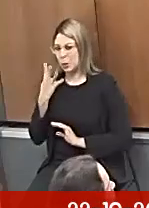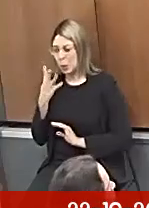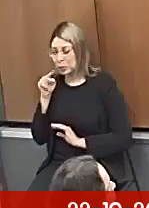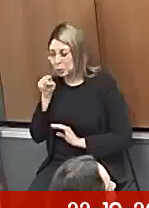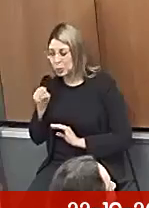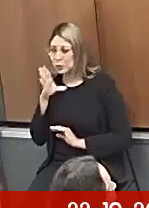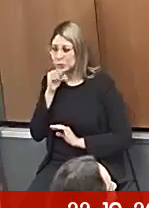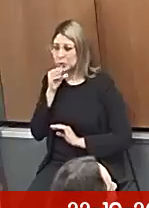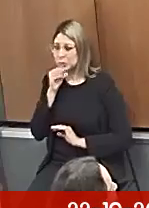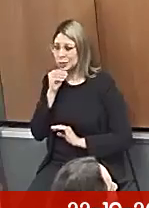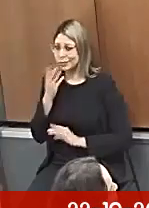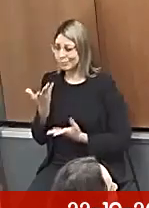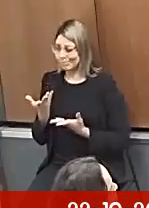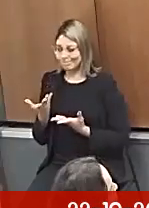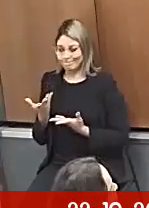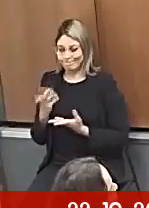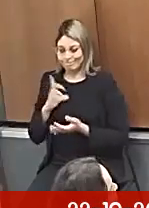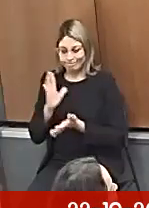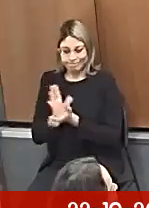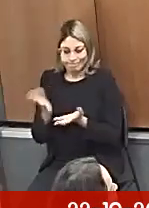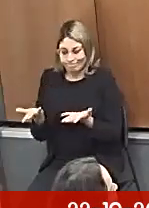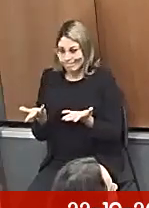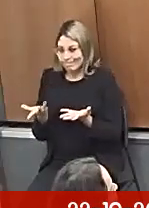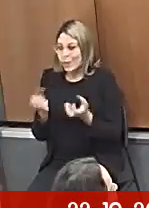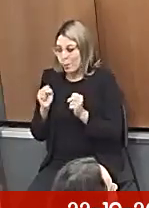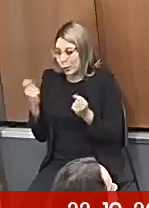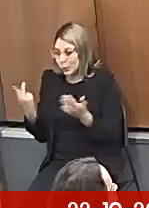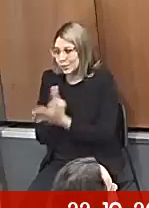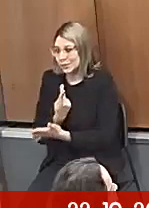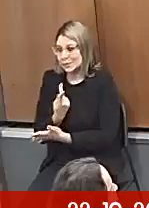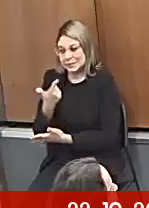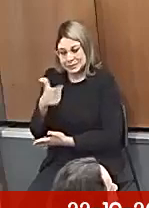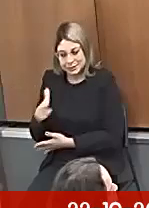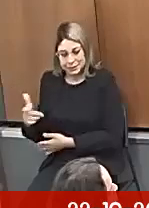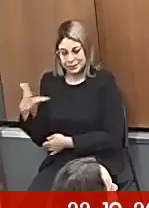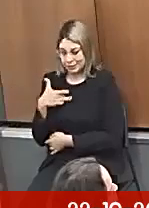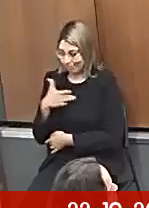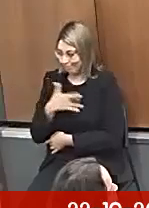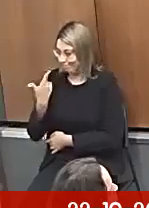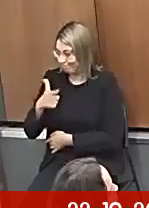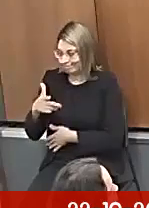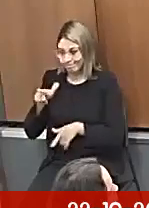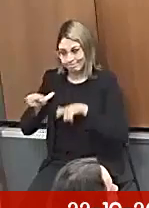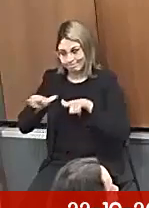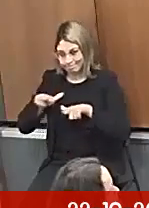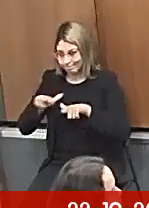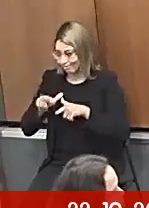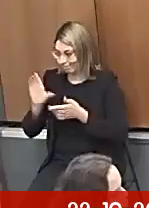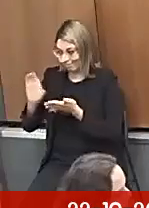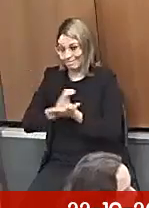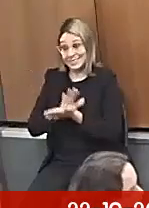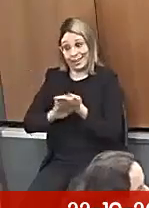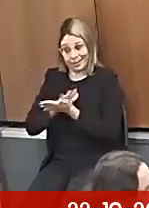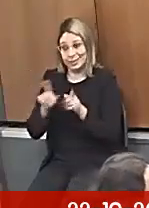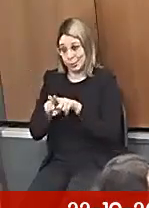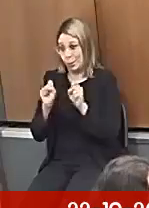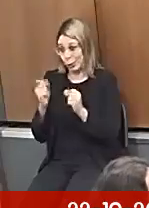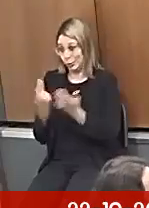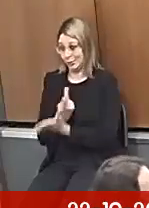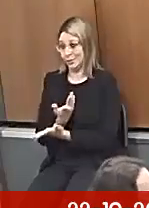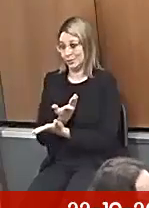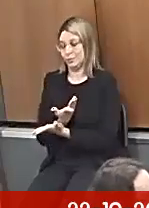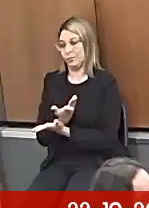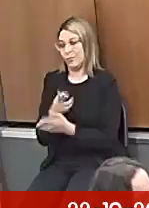funcionários, estão numa situação que podem ficar sem emprego, sem saúde e sem nada para receber. Os reflexos de toda